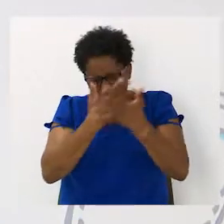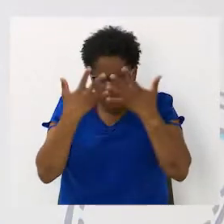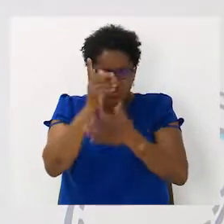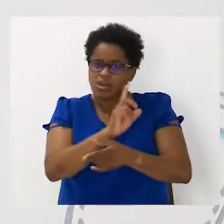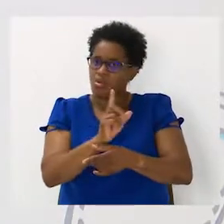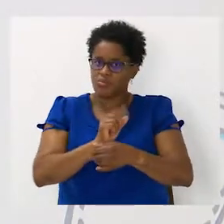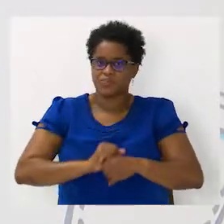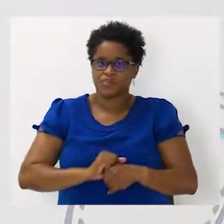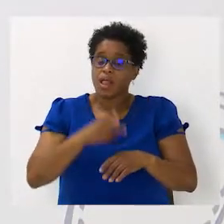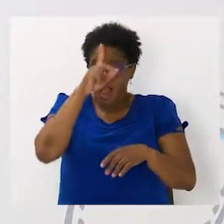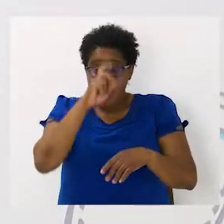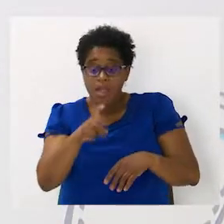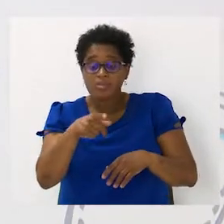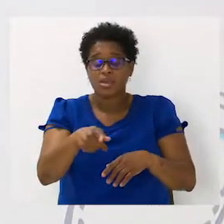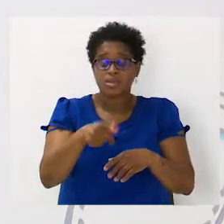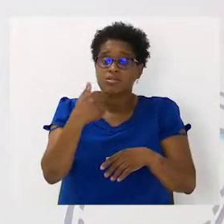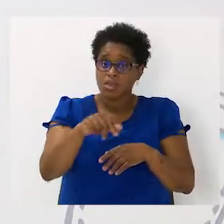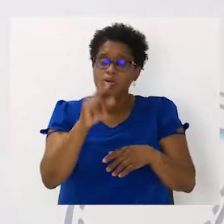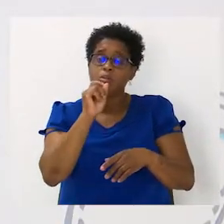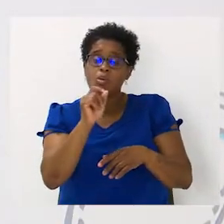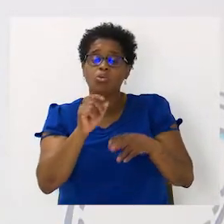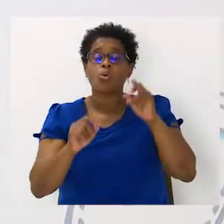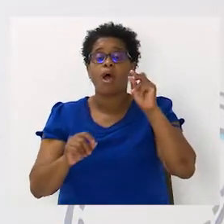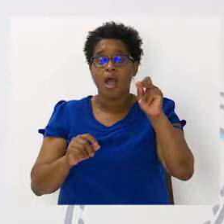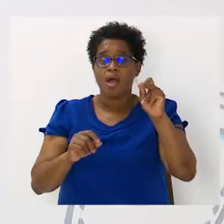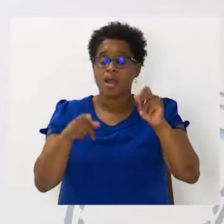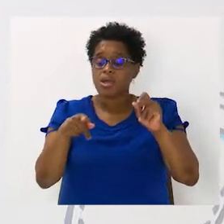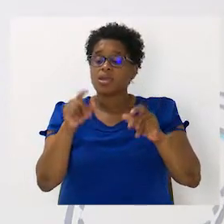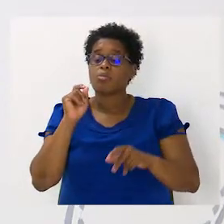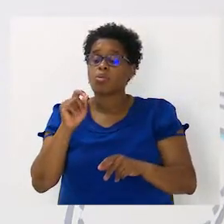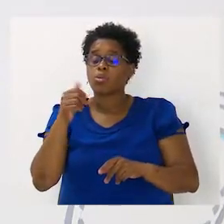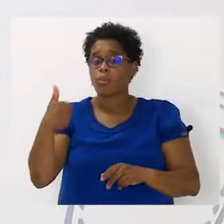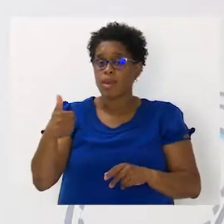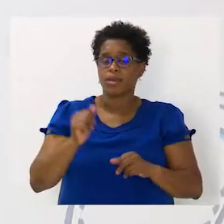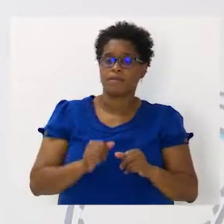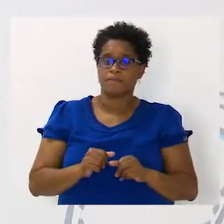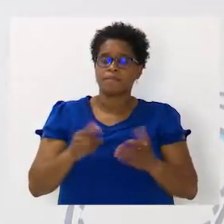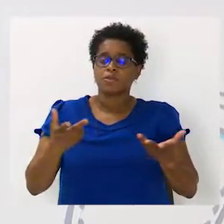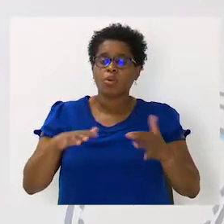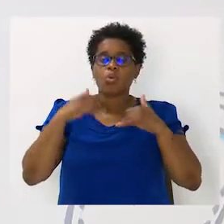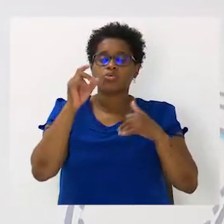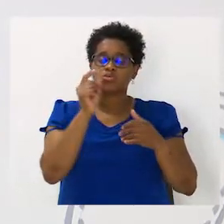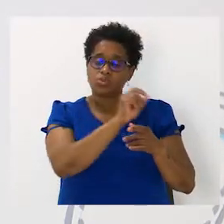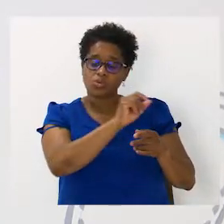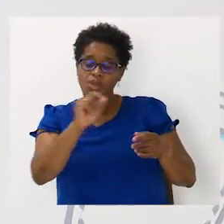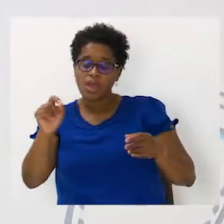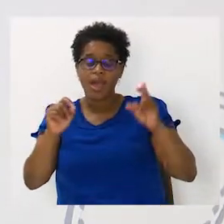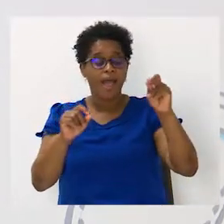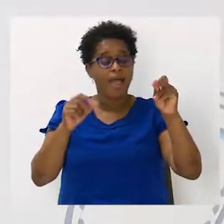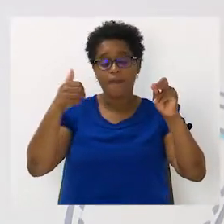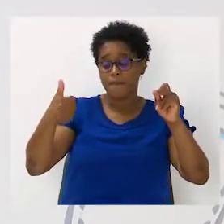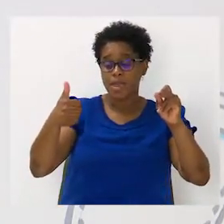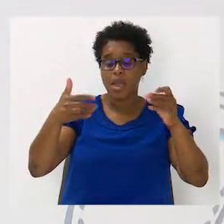não confundem. Lembra-se que aqui tínhamos o ponto A, aqui tínhamos o ponto B. O segmento